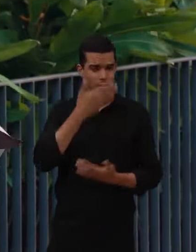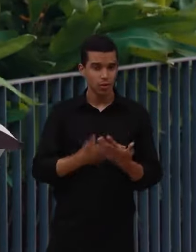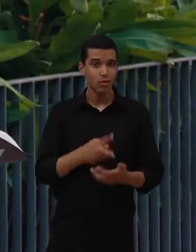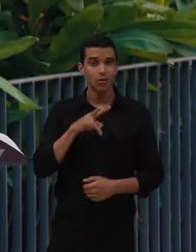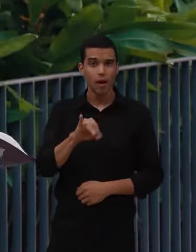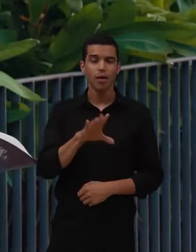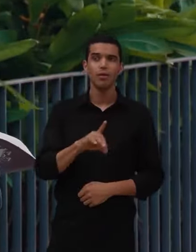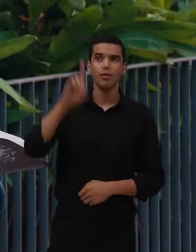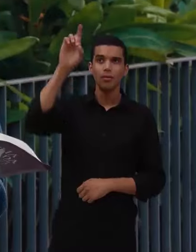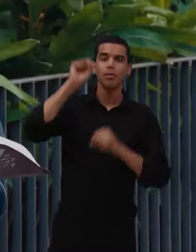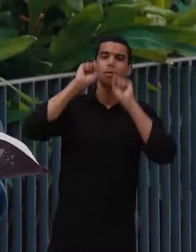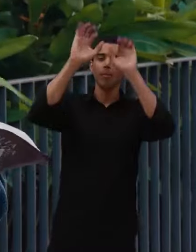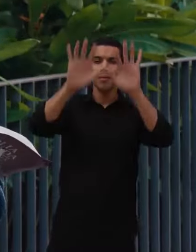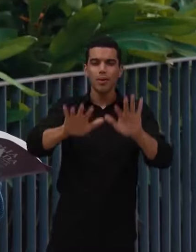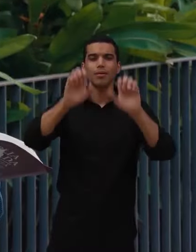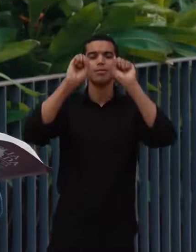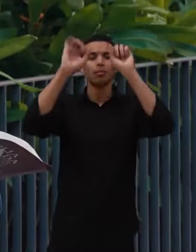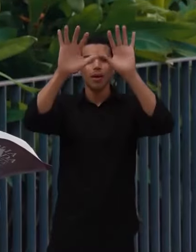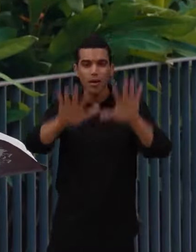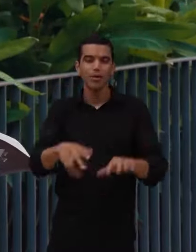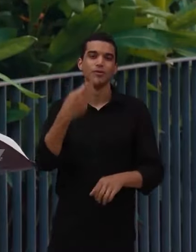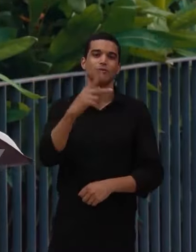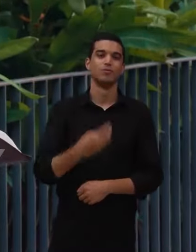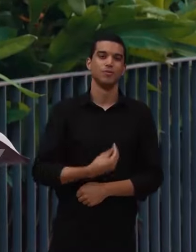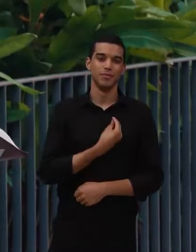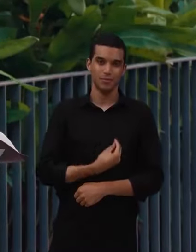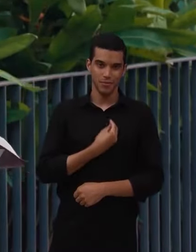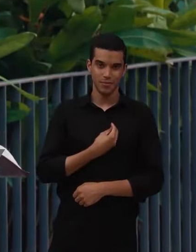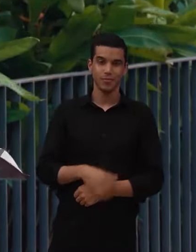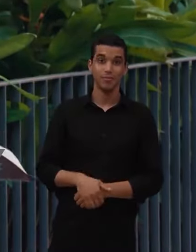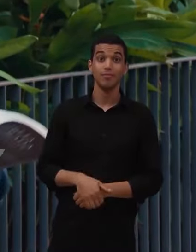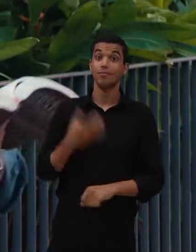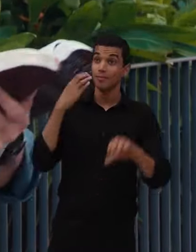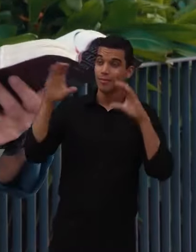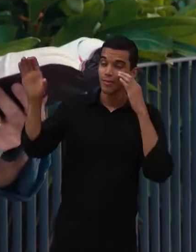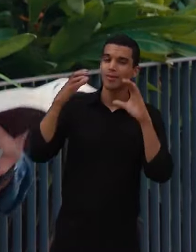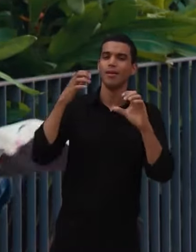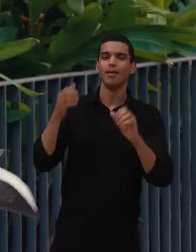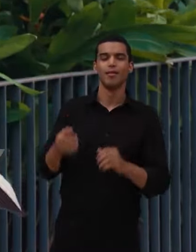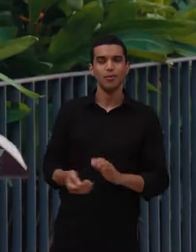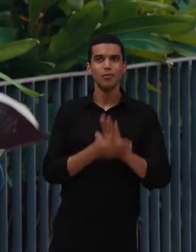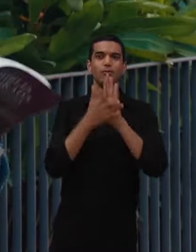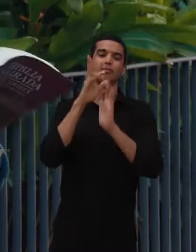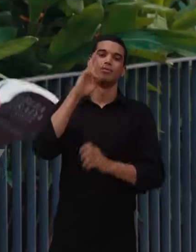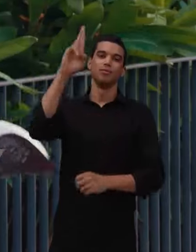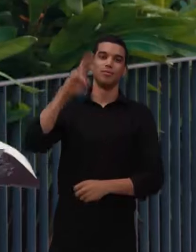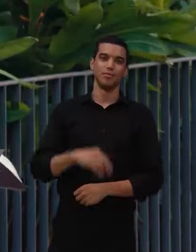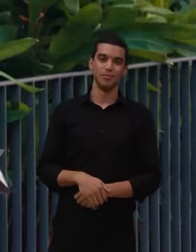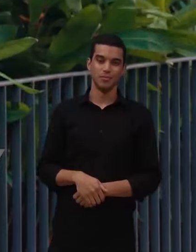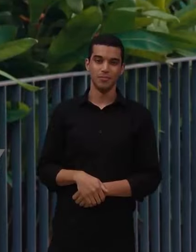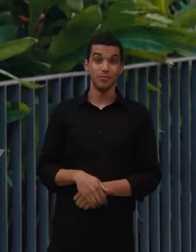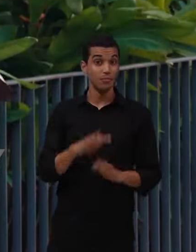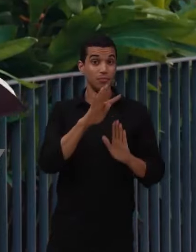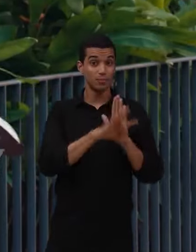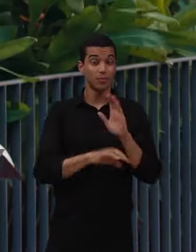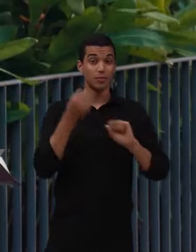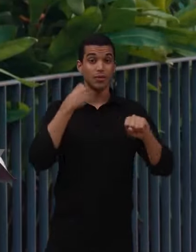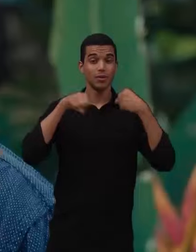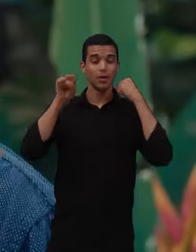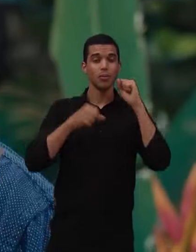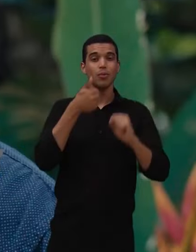100, celebrai com júbilo ao Senhor. É com júbilo, é com regozijo, é com